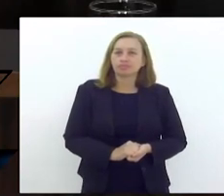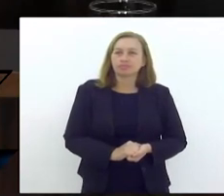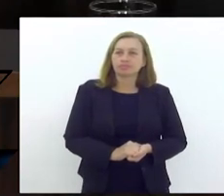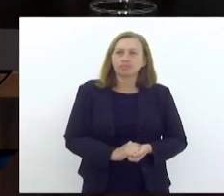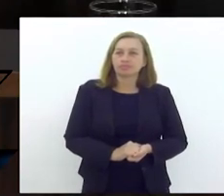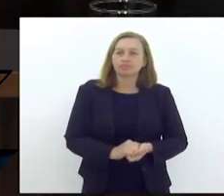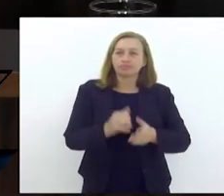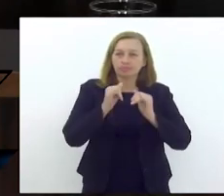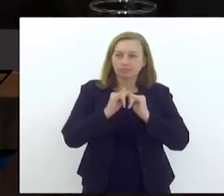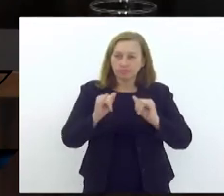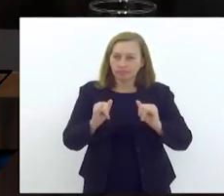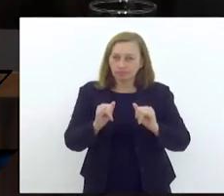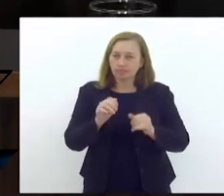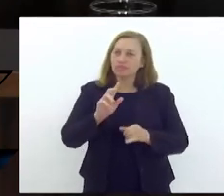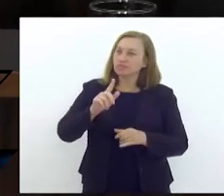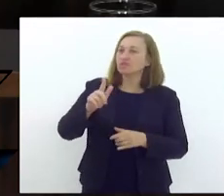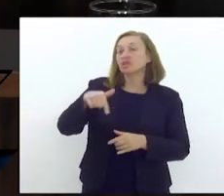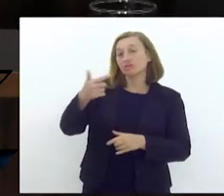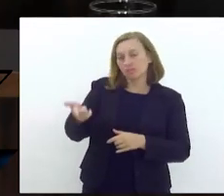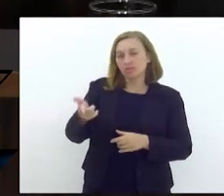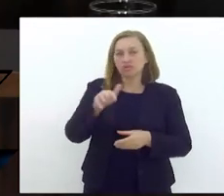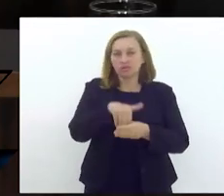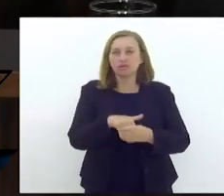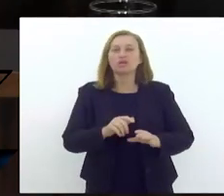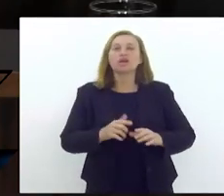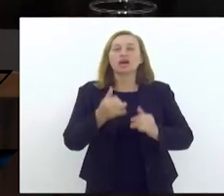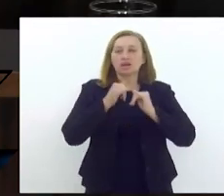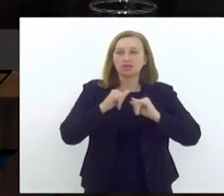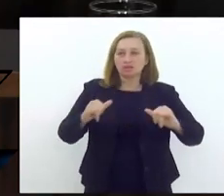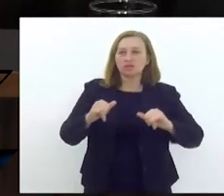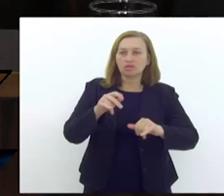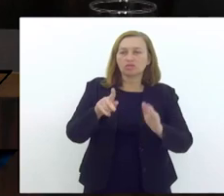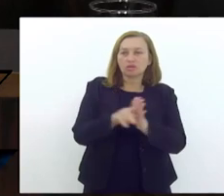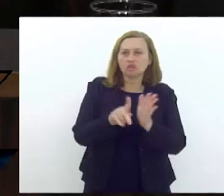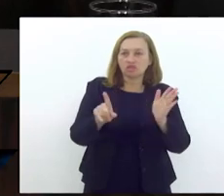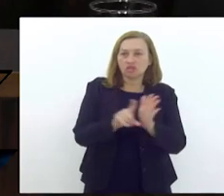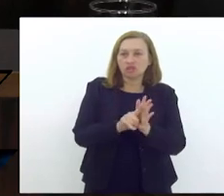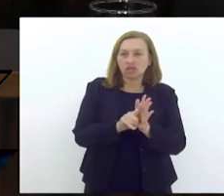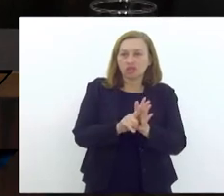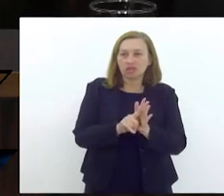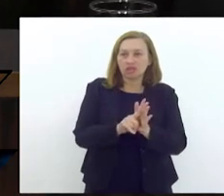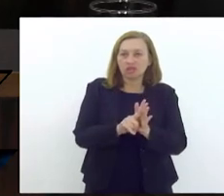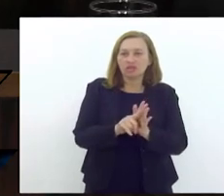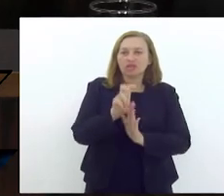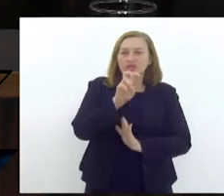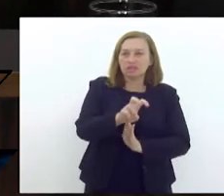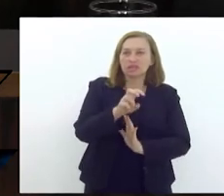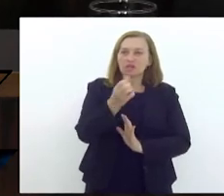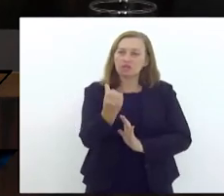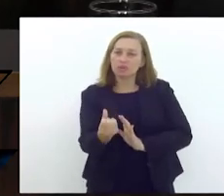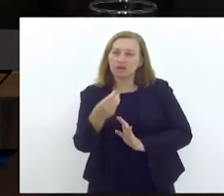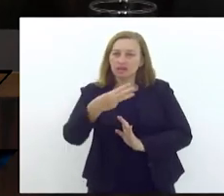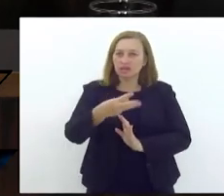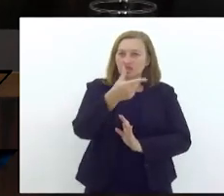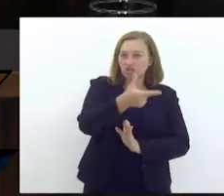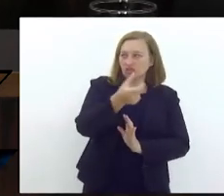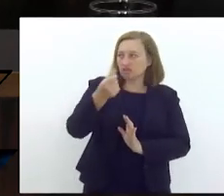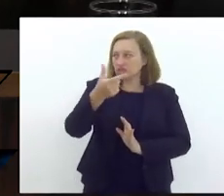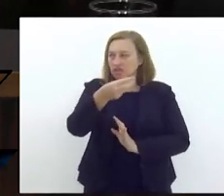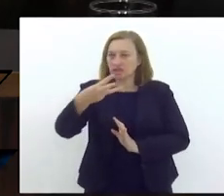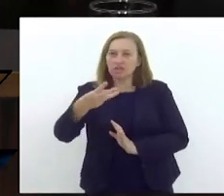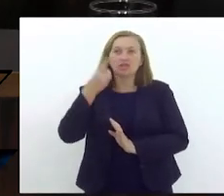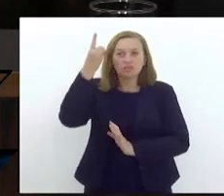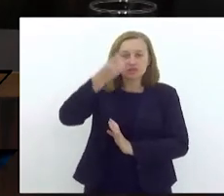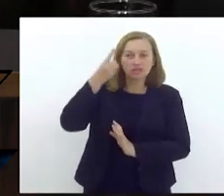para declaração de voto depois anuncio projetos de lei número 563 de 23 de altura